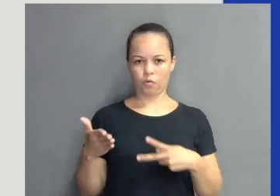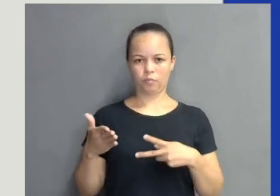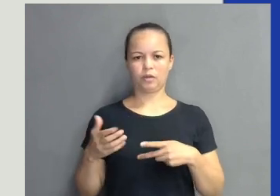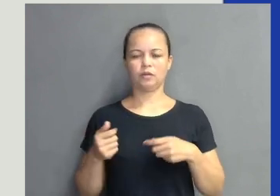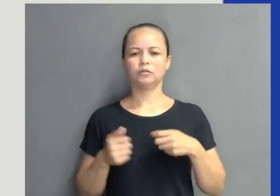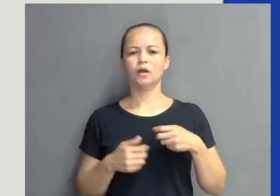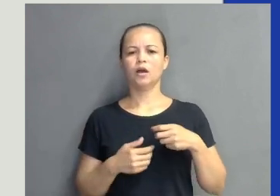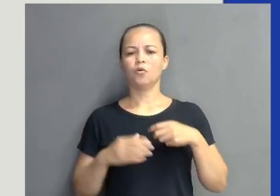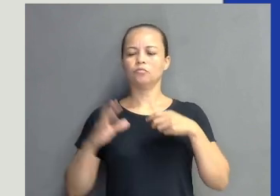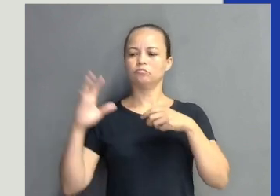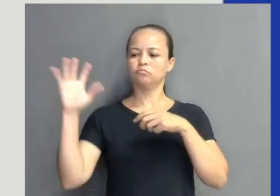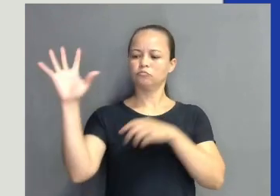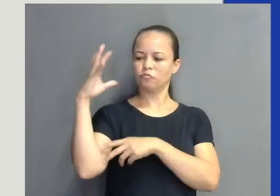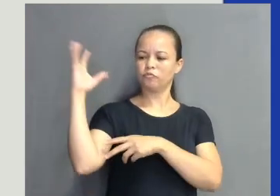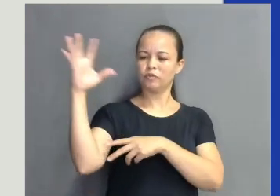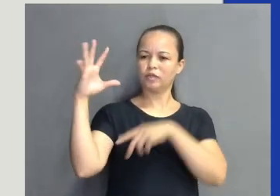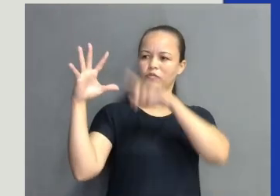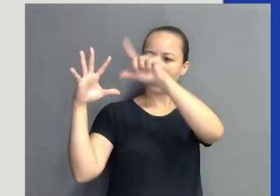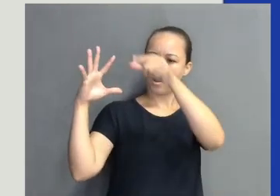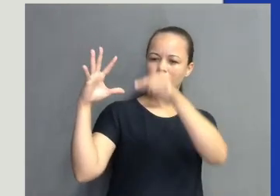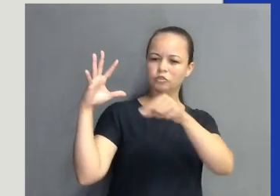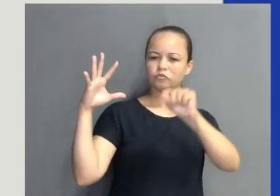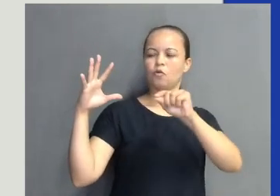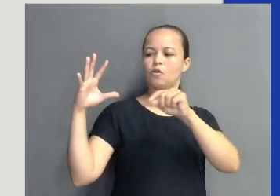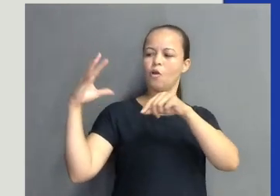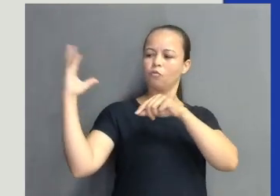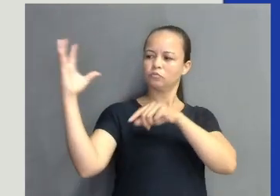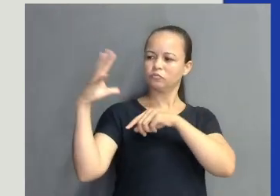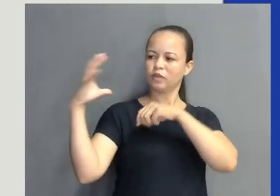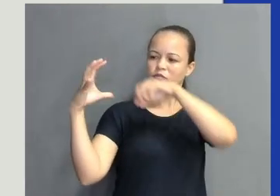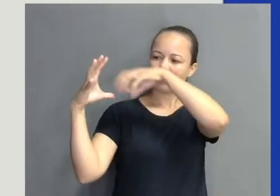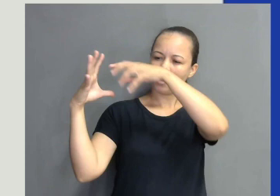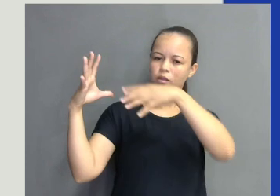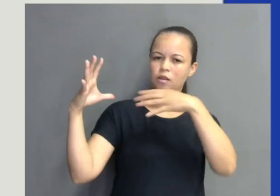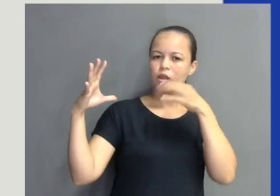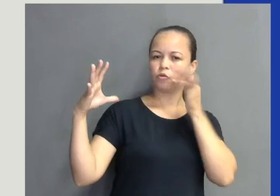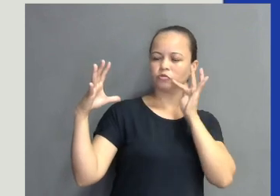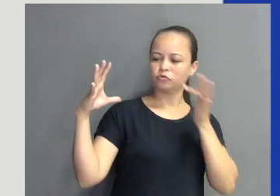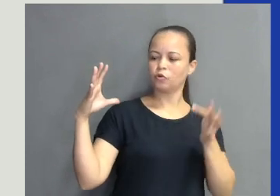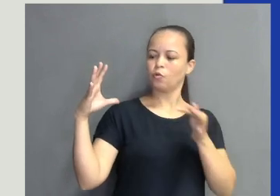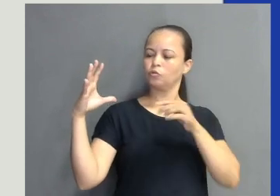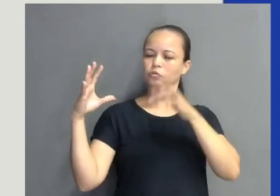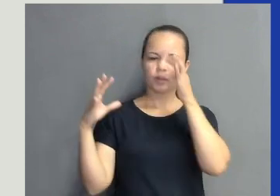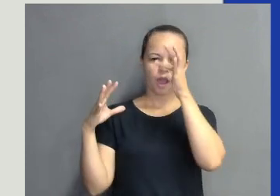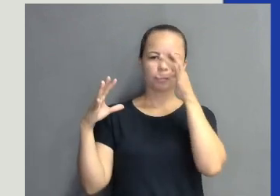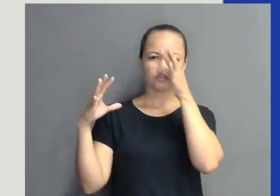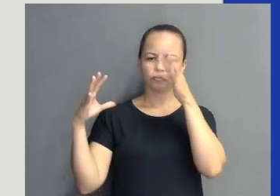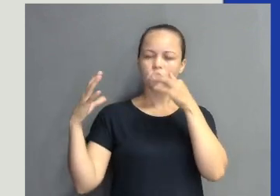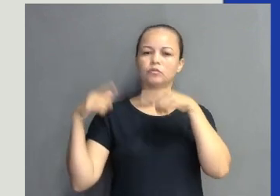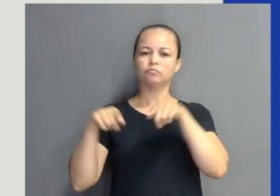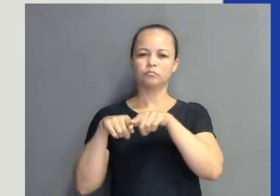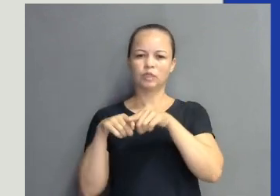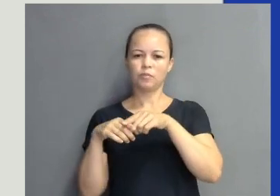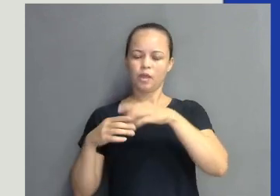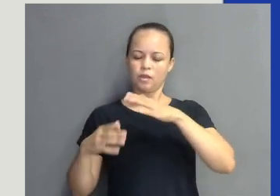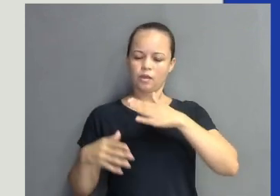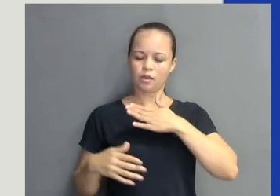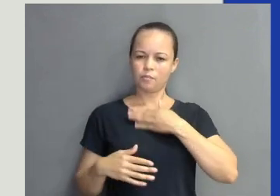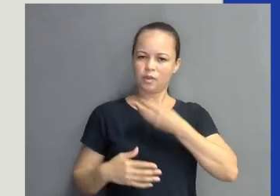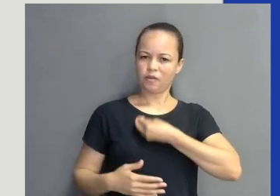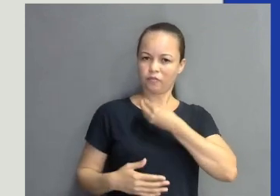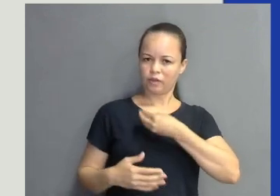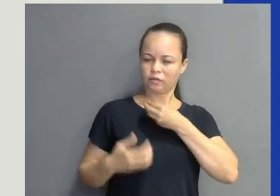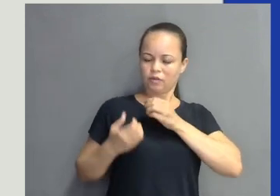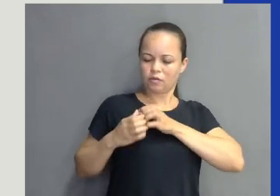de flores, de folhas. O vento varria as luzes, o vento varria as músicas, o vento varria os